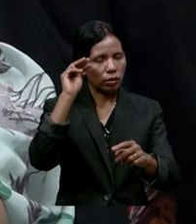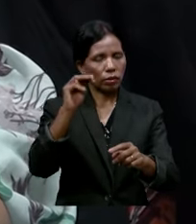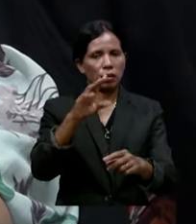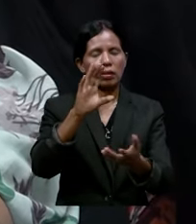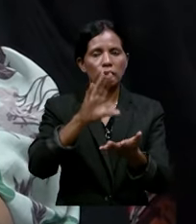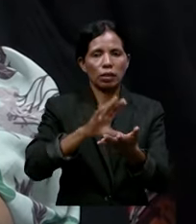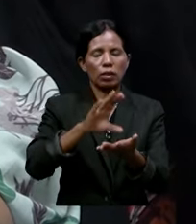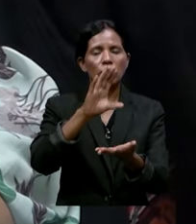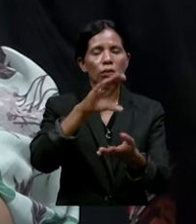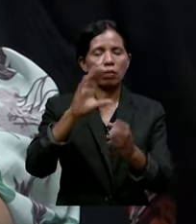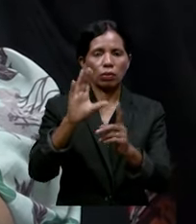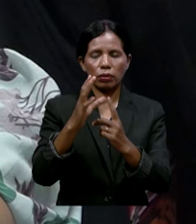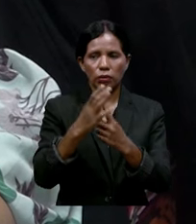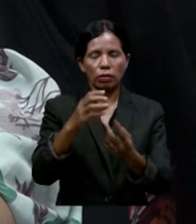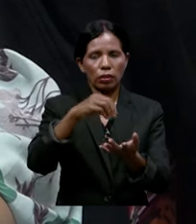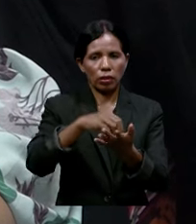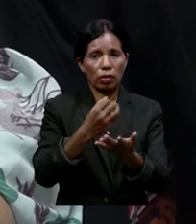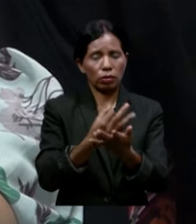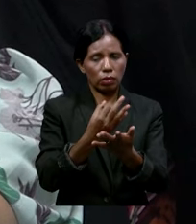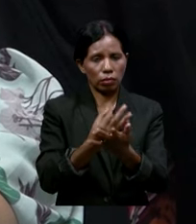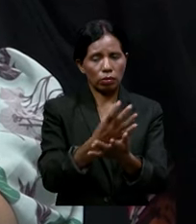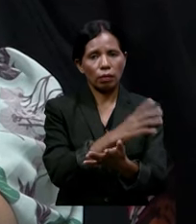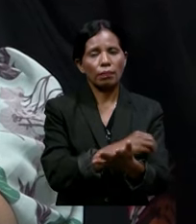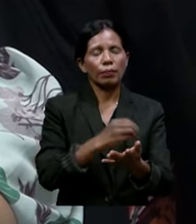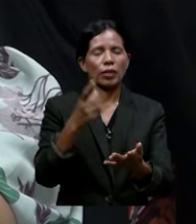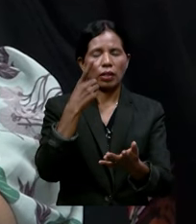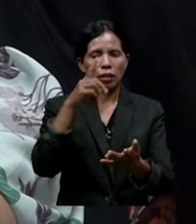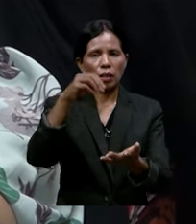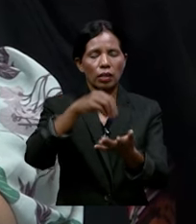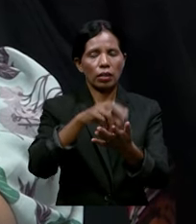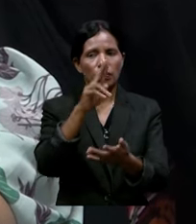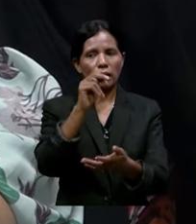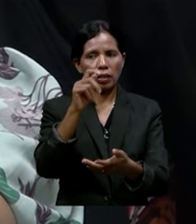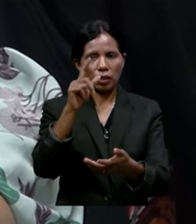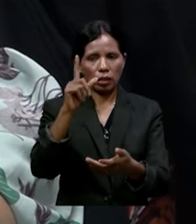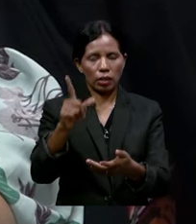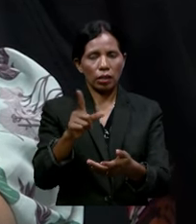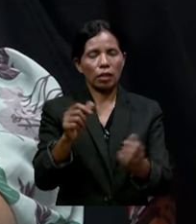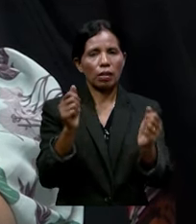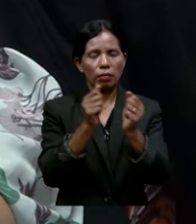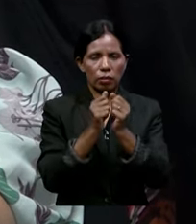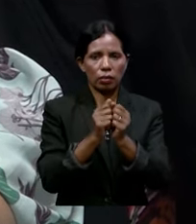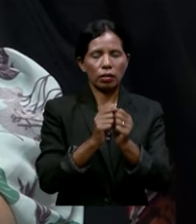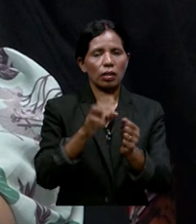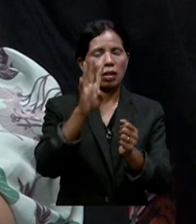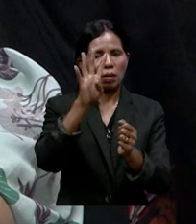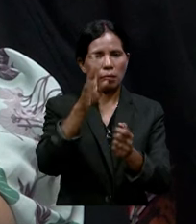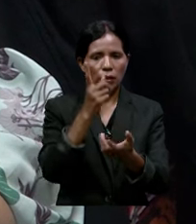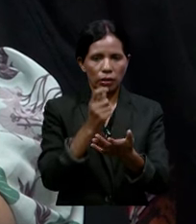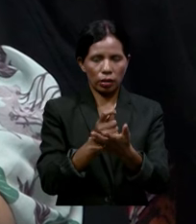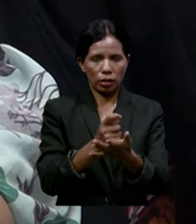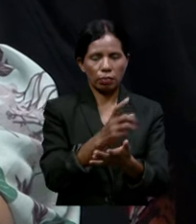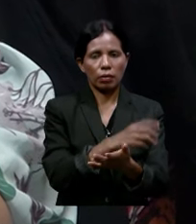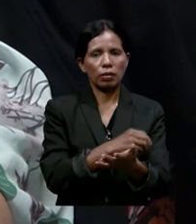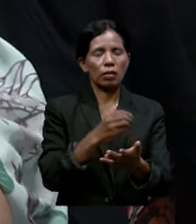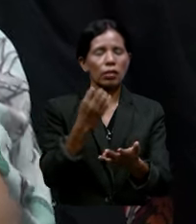no Cultura prevê orçamento ba Instituto Nacional Linguística nebe tutela e a UNTELI, quase dólar americano, rihun hat date e orçamento